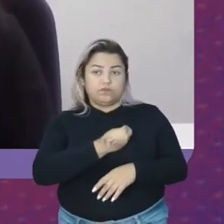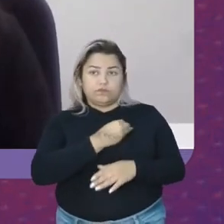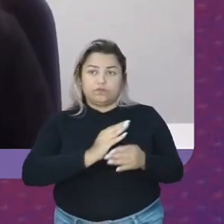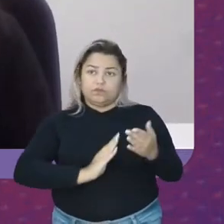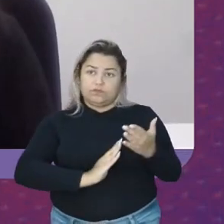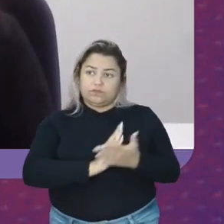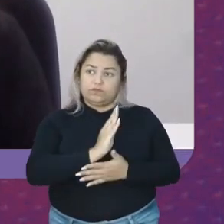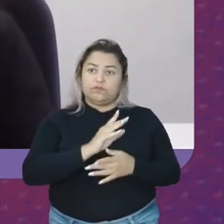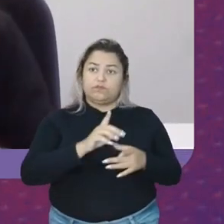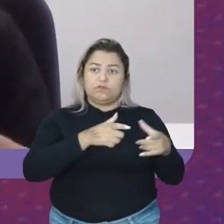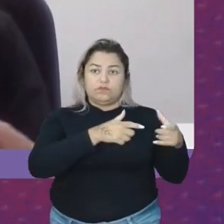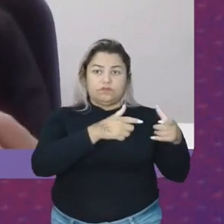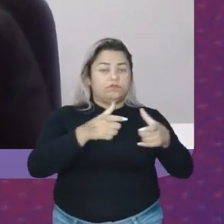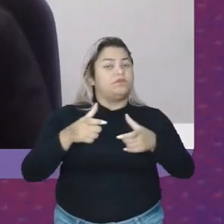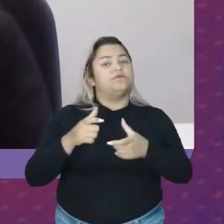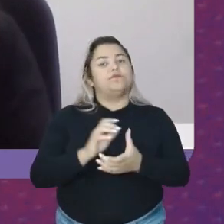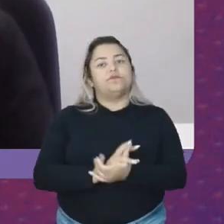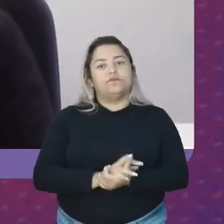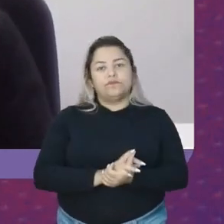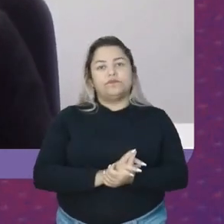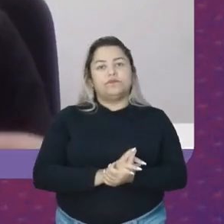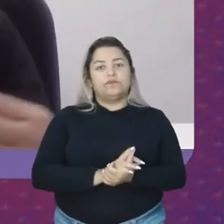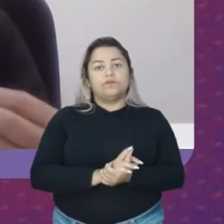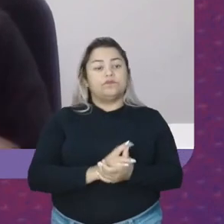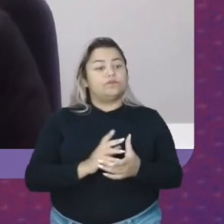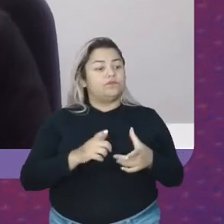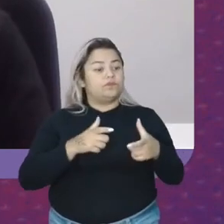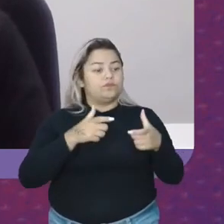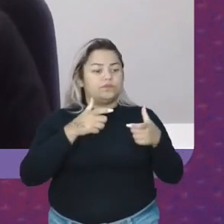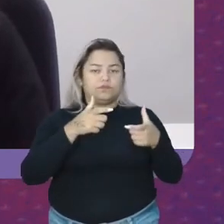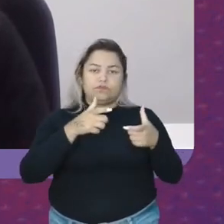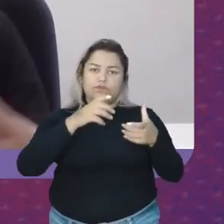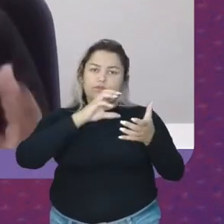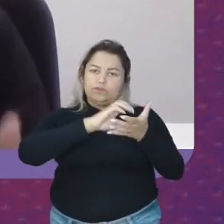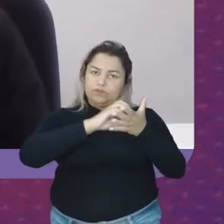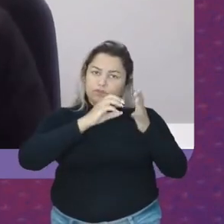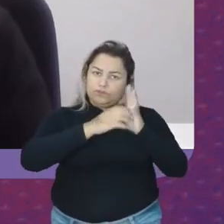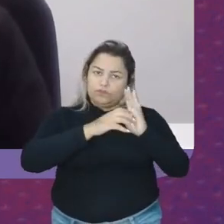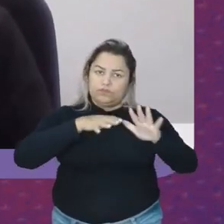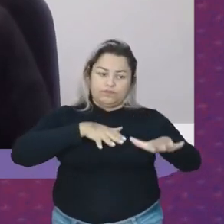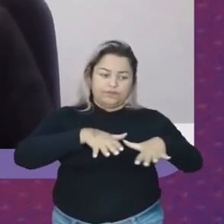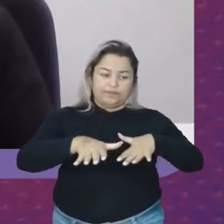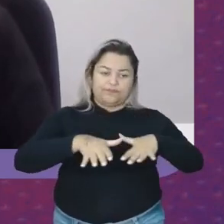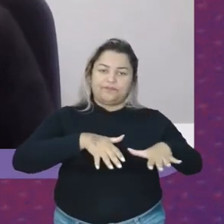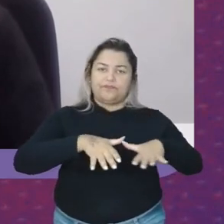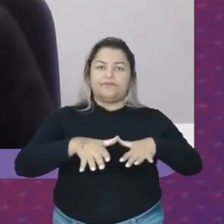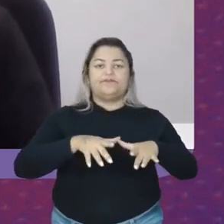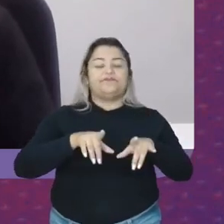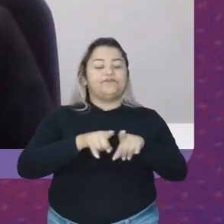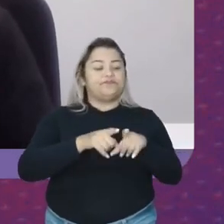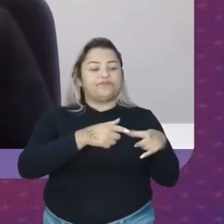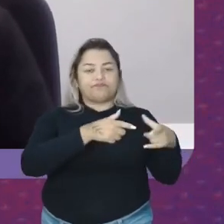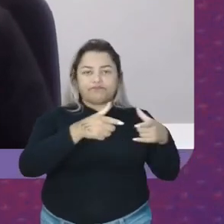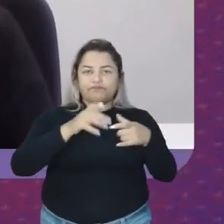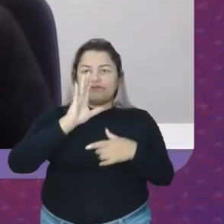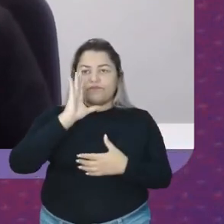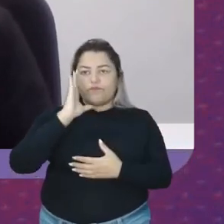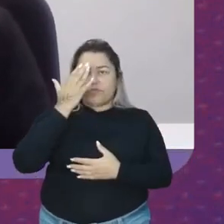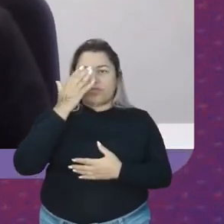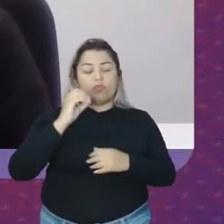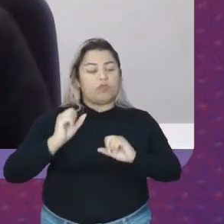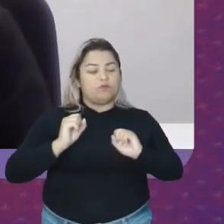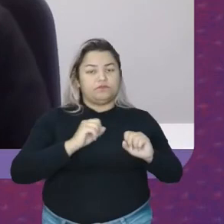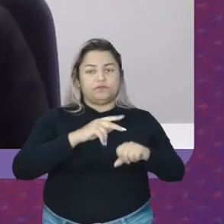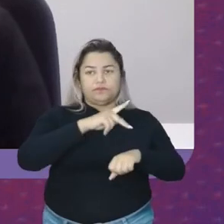estar nos espaços de decisão, tanto do partido, dos movimentos, e estar aqui nos espaços de decisão e de poder